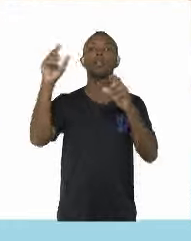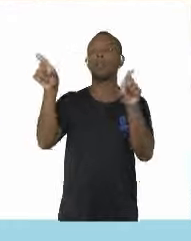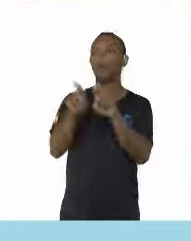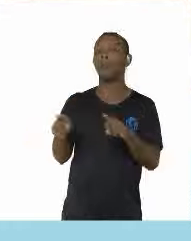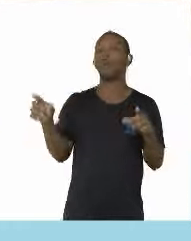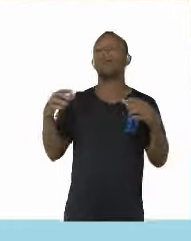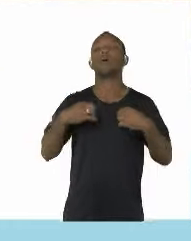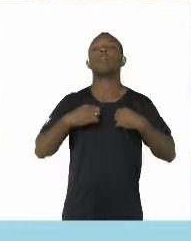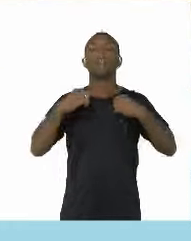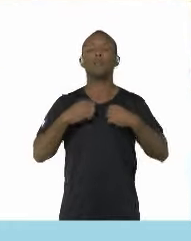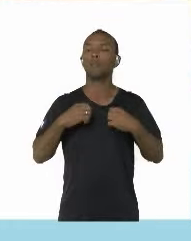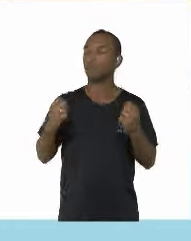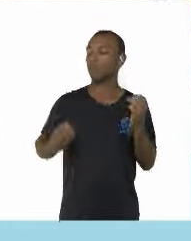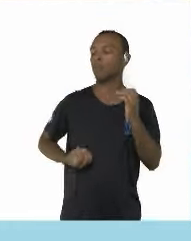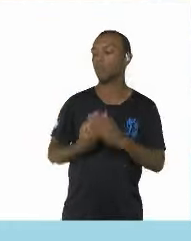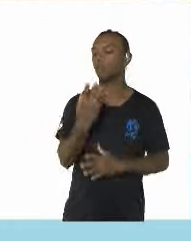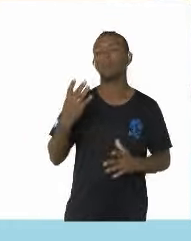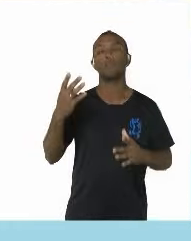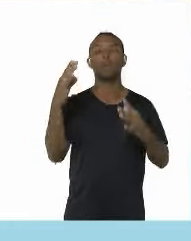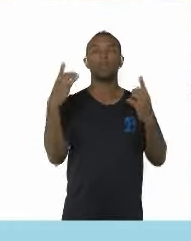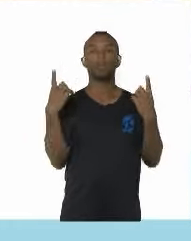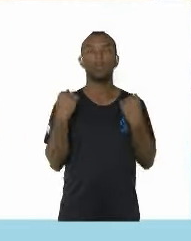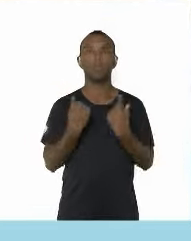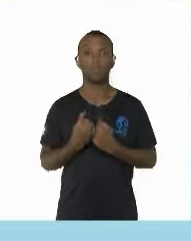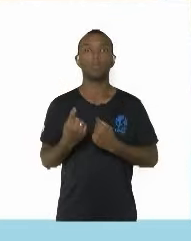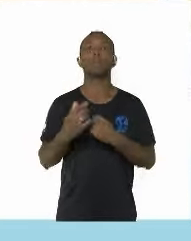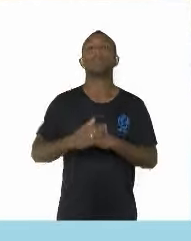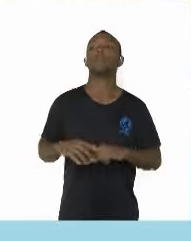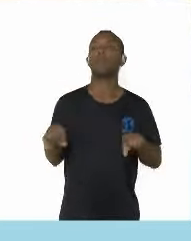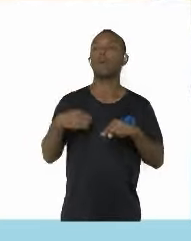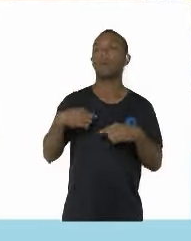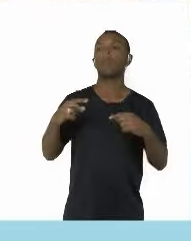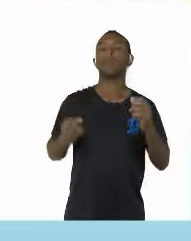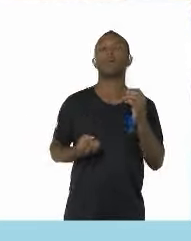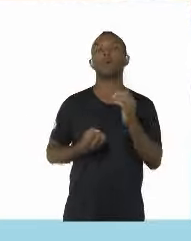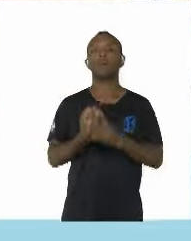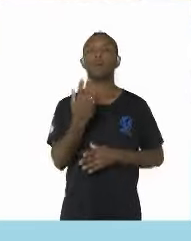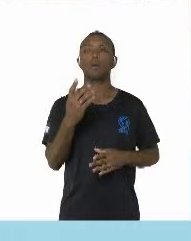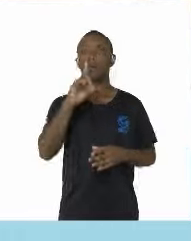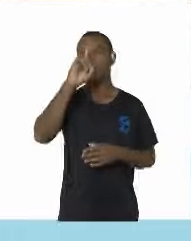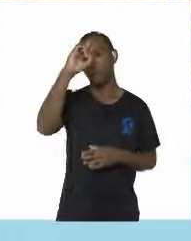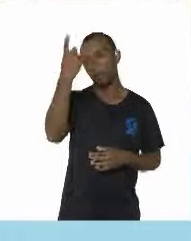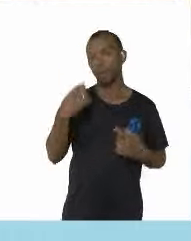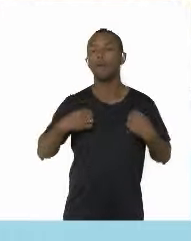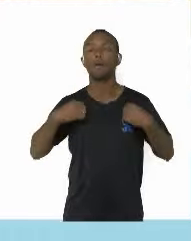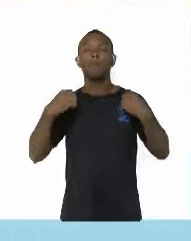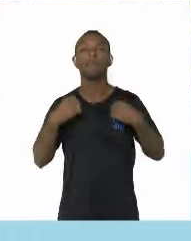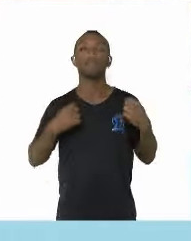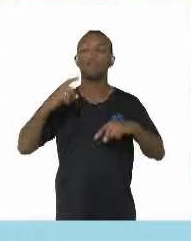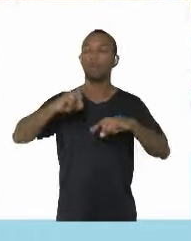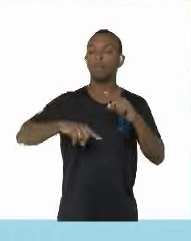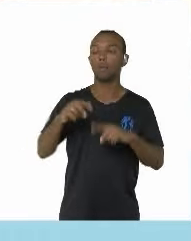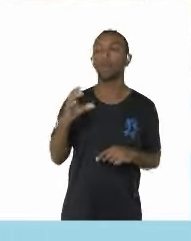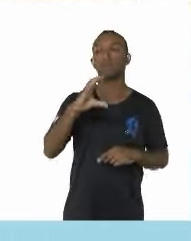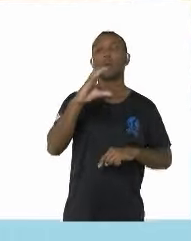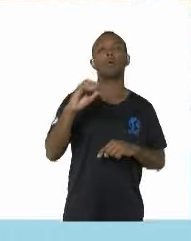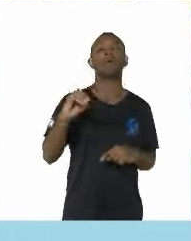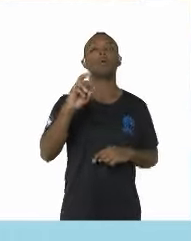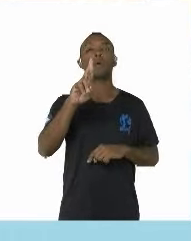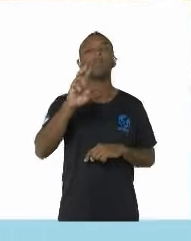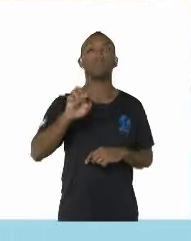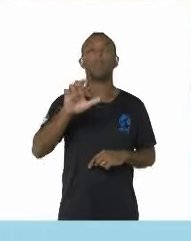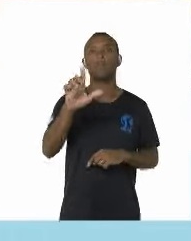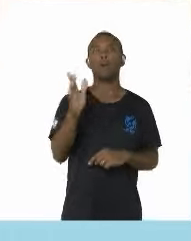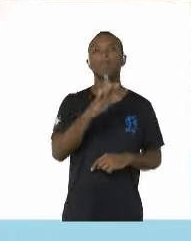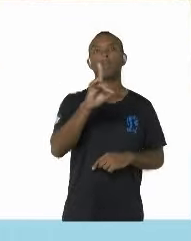trabalhávamos com criação de acessórios. E eu criava as estampas, na maioria, com essa ferramenta que era o Corel Draw, que é uma ferramenta